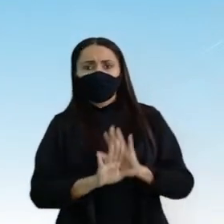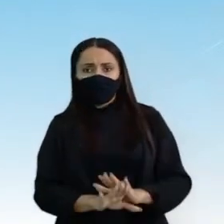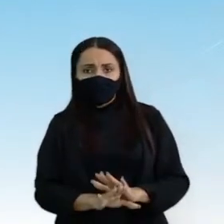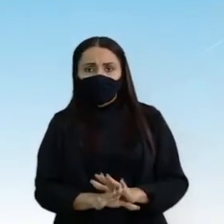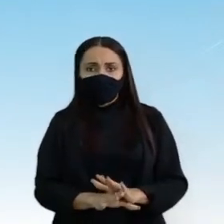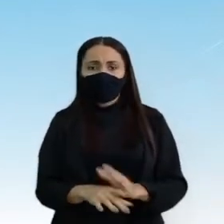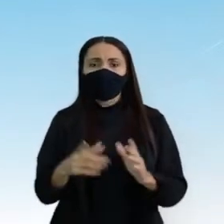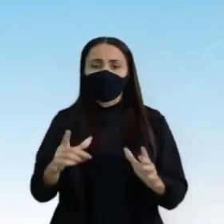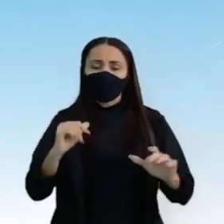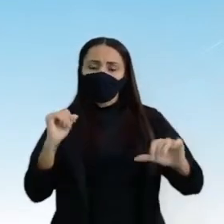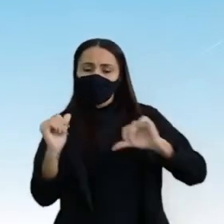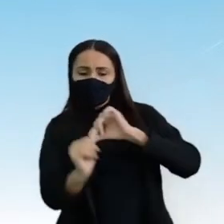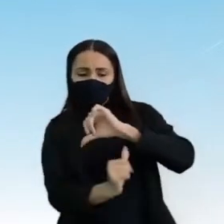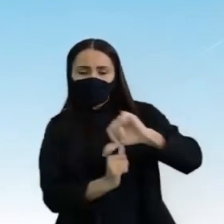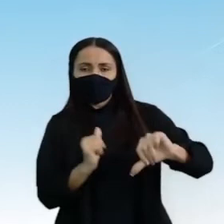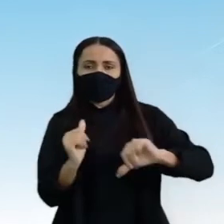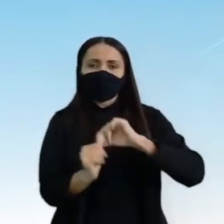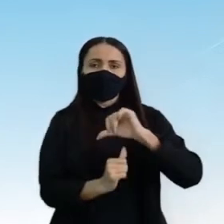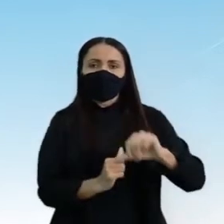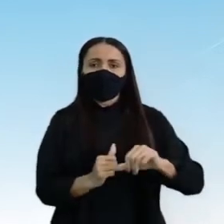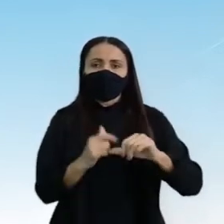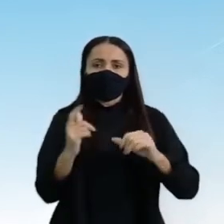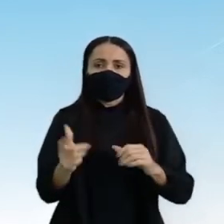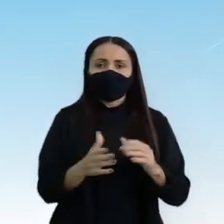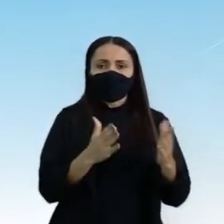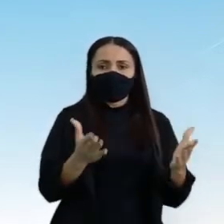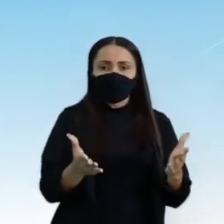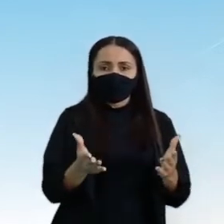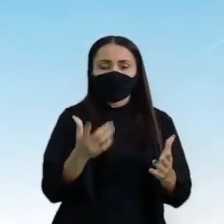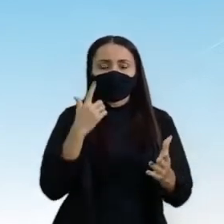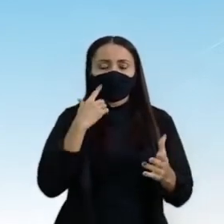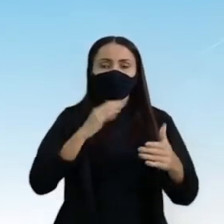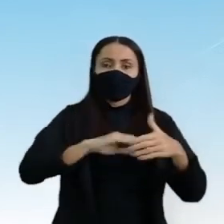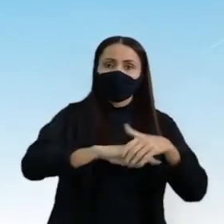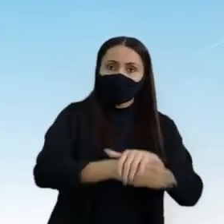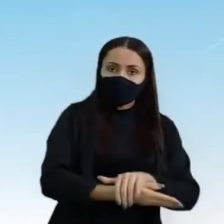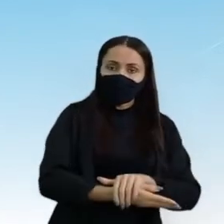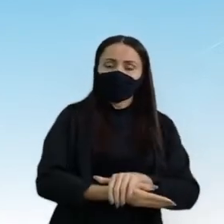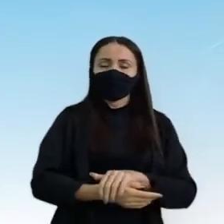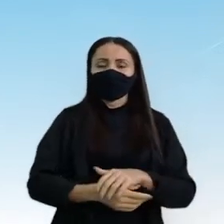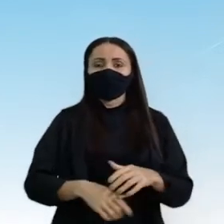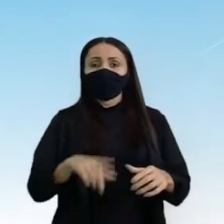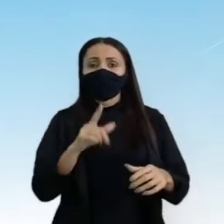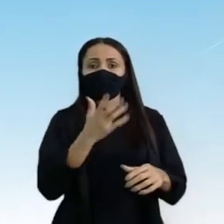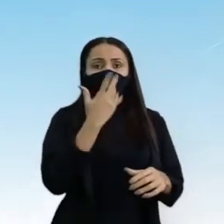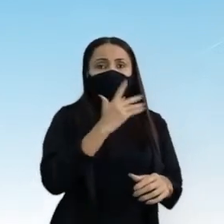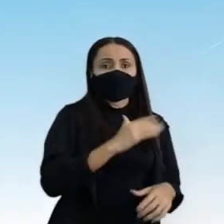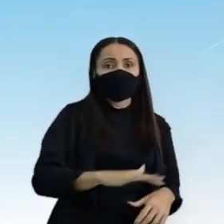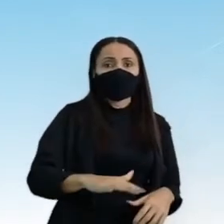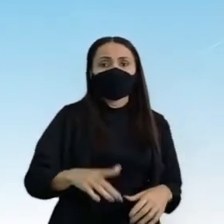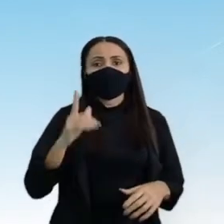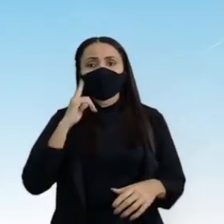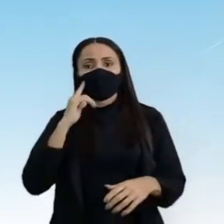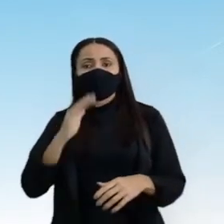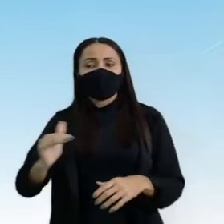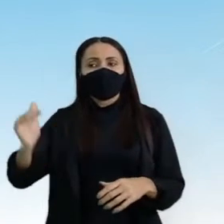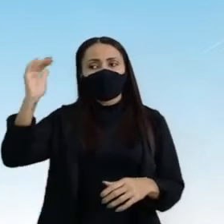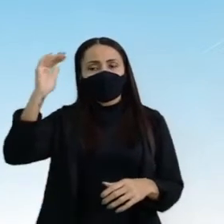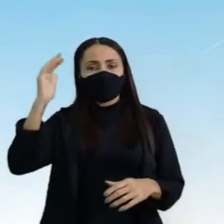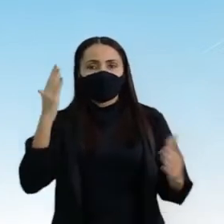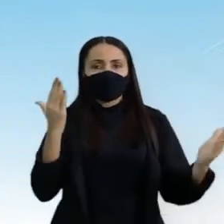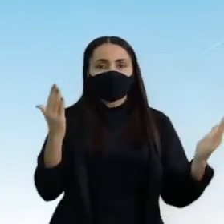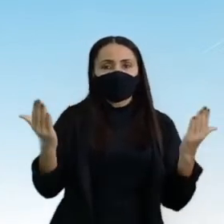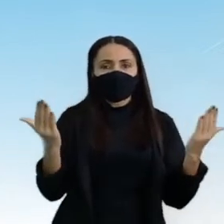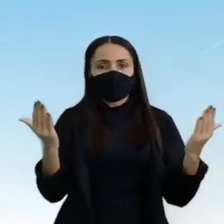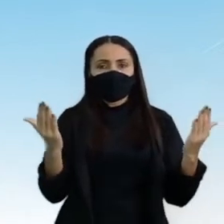uma mudança, né? De uma fase para outra, a mudança nos costumes. Você não é criança, mas também você não é um adulto. Então, aí